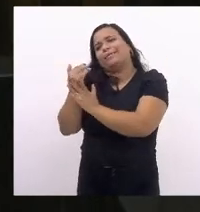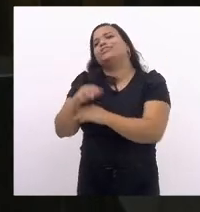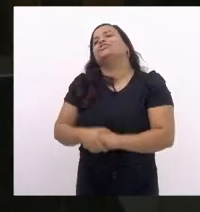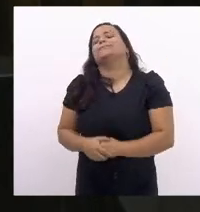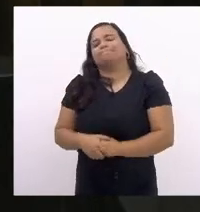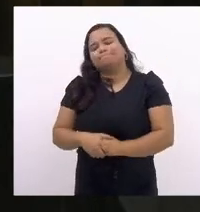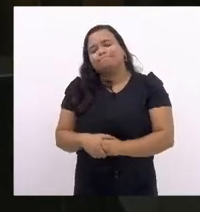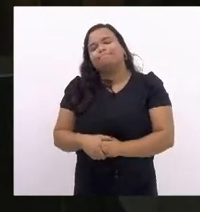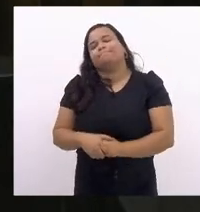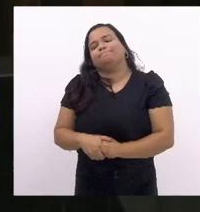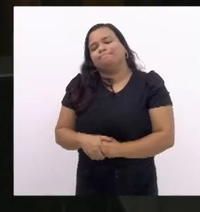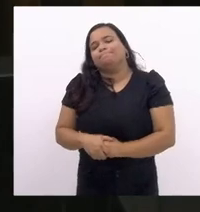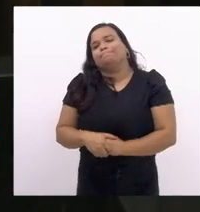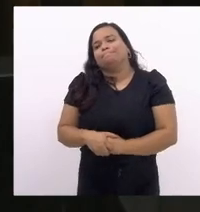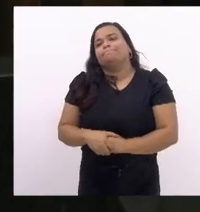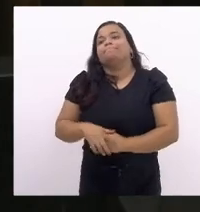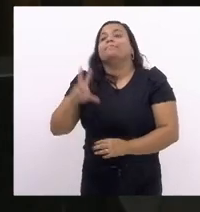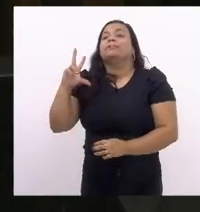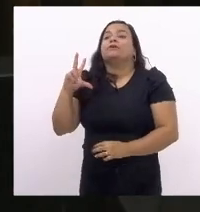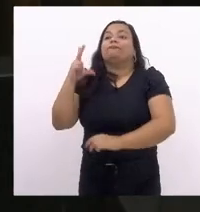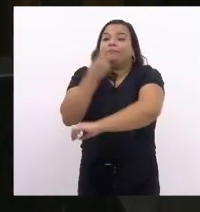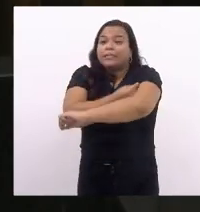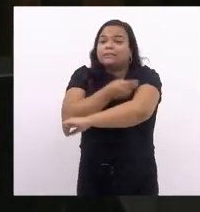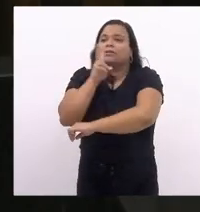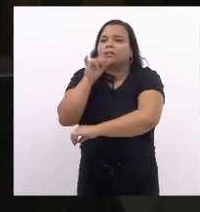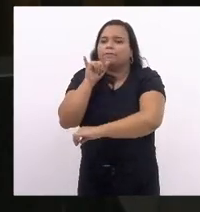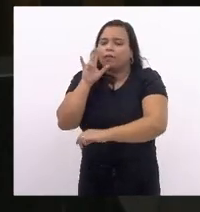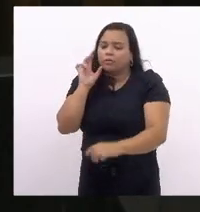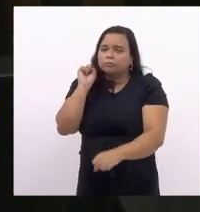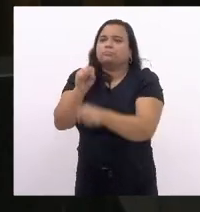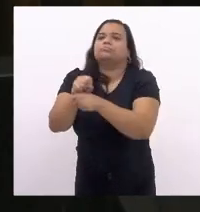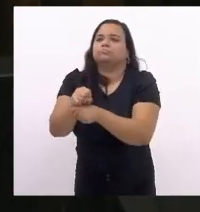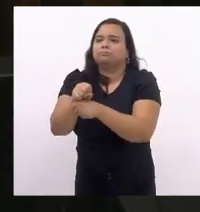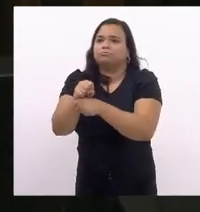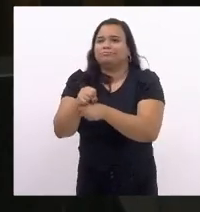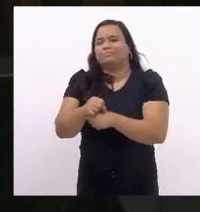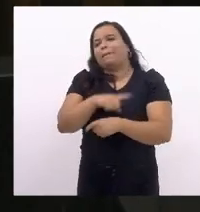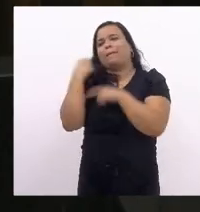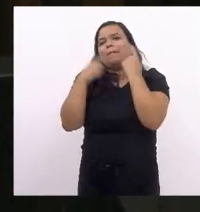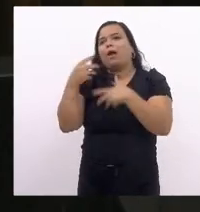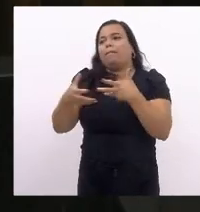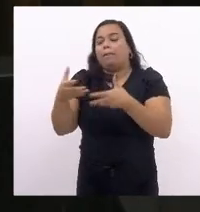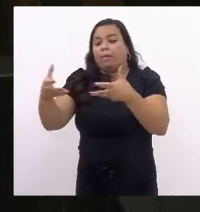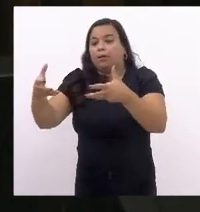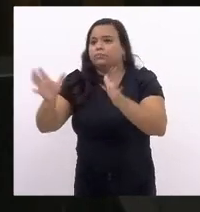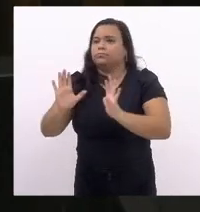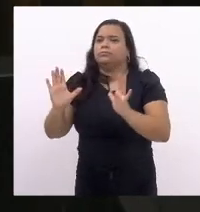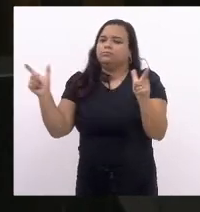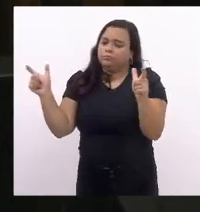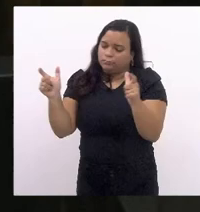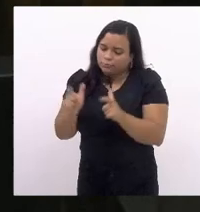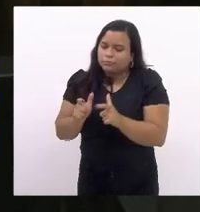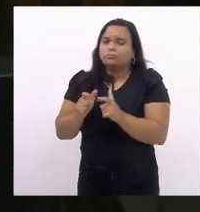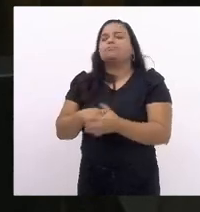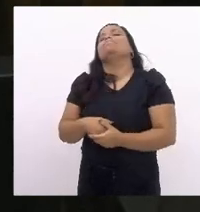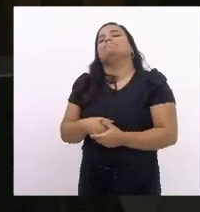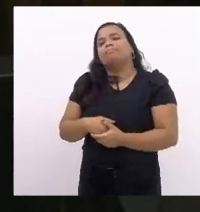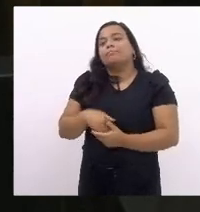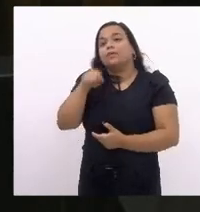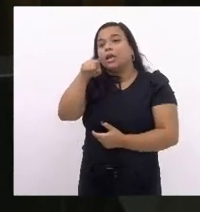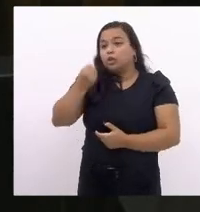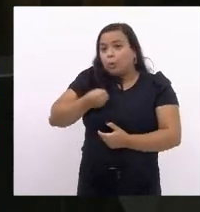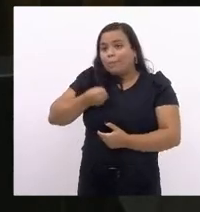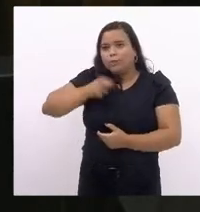da vacina. A vacina é o que vai interromper essa taxa de mortalidade. Esses números eu não tirei da minha cabeça, são números do